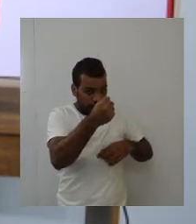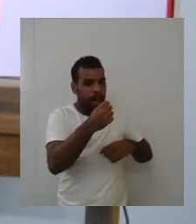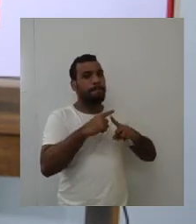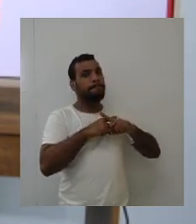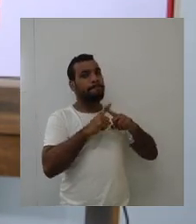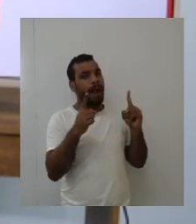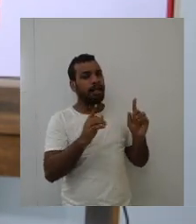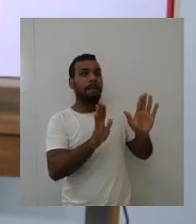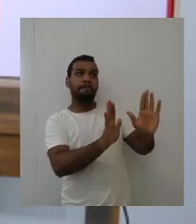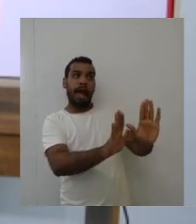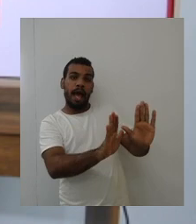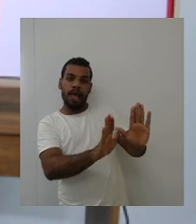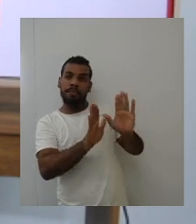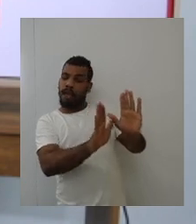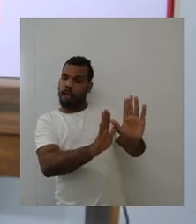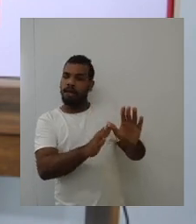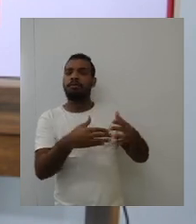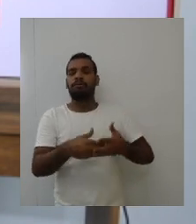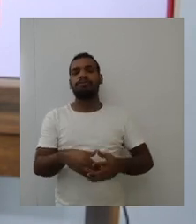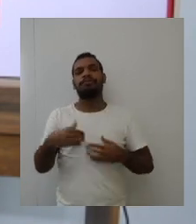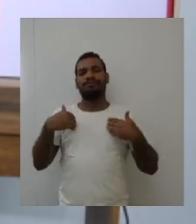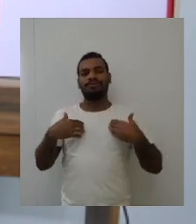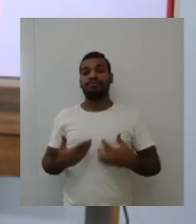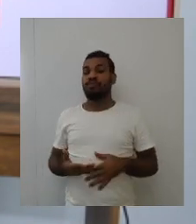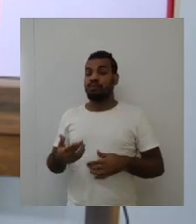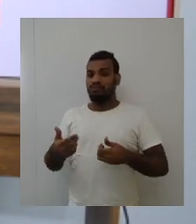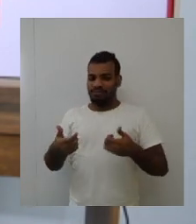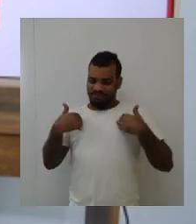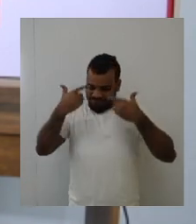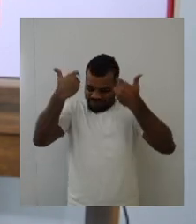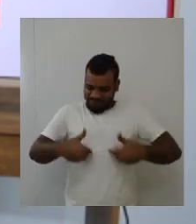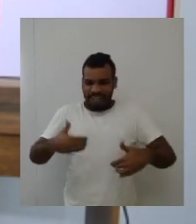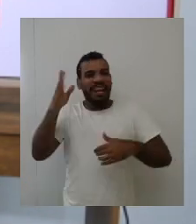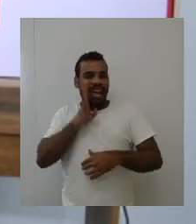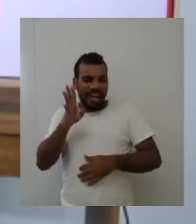de novo, né? Eu trouxe para você